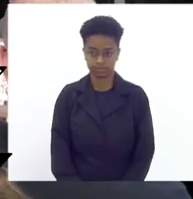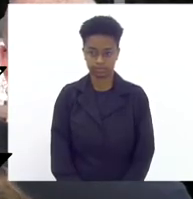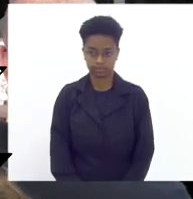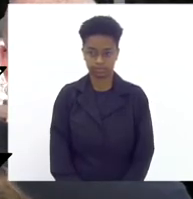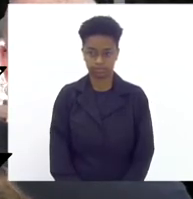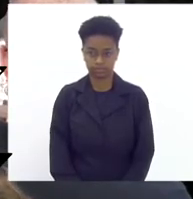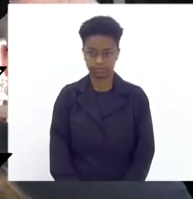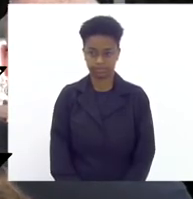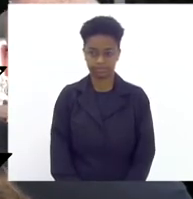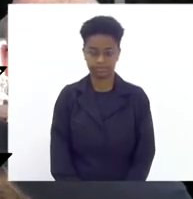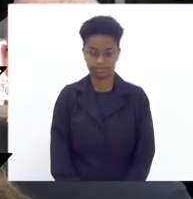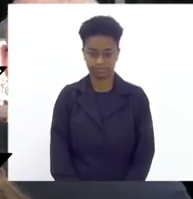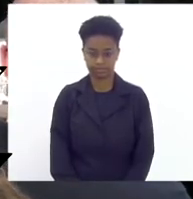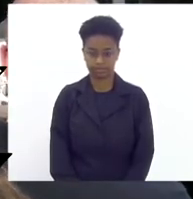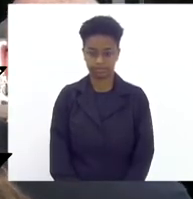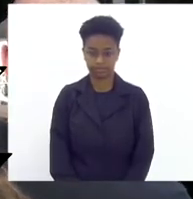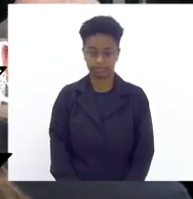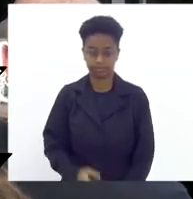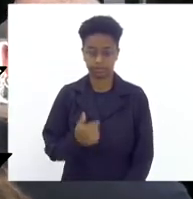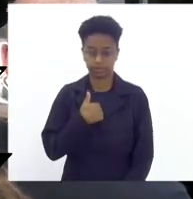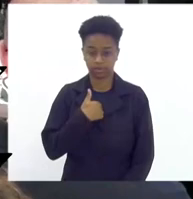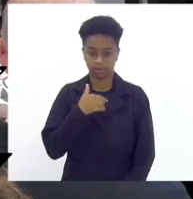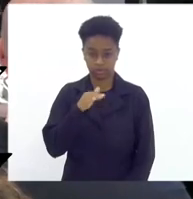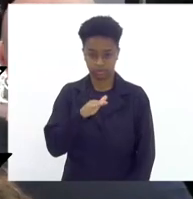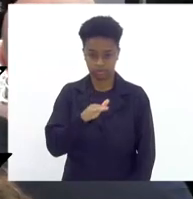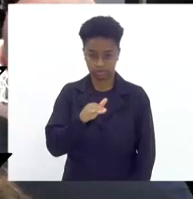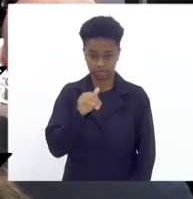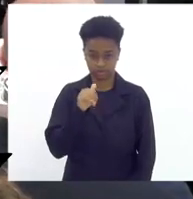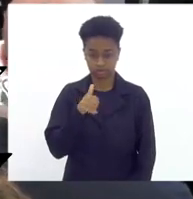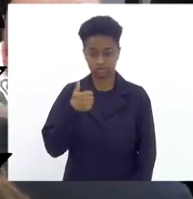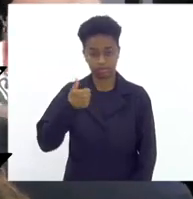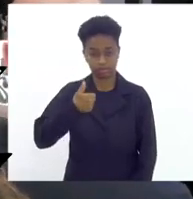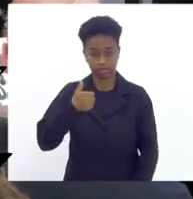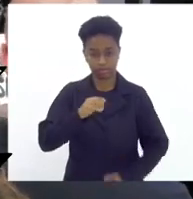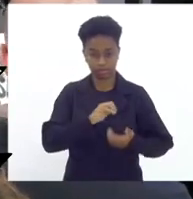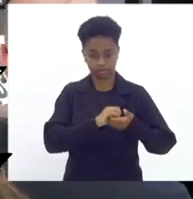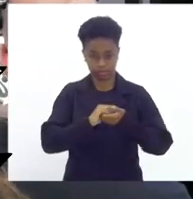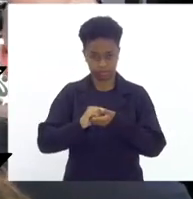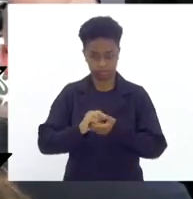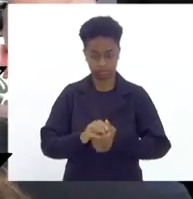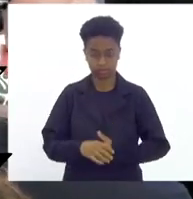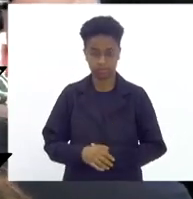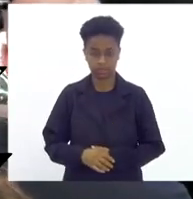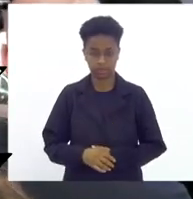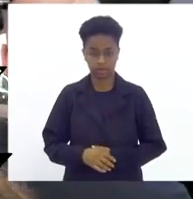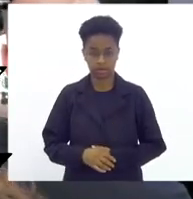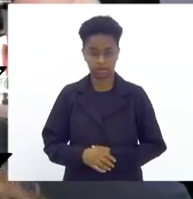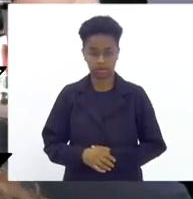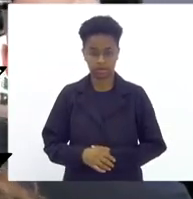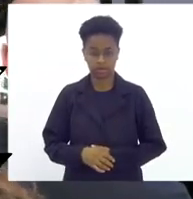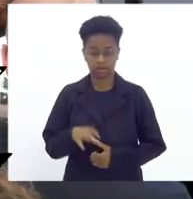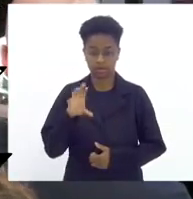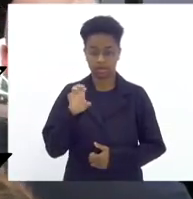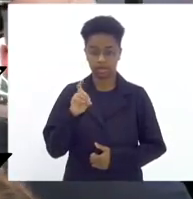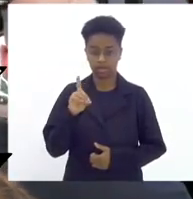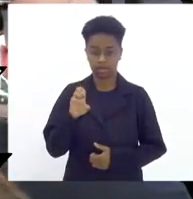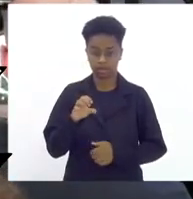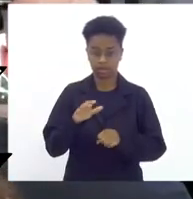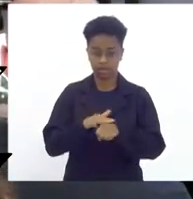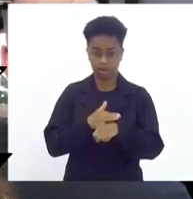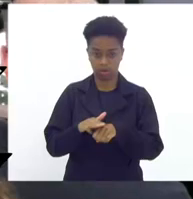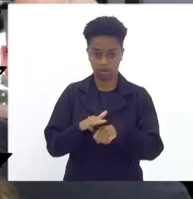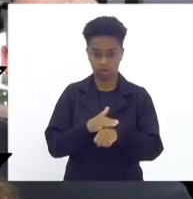chamo aqui para primeira saudação da rede marrom o Bob